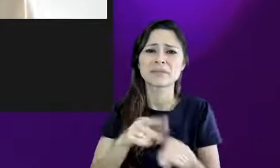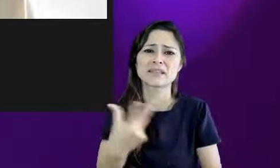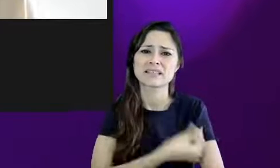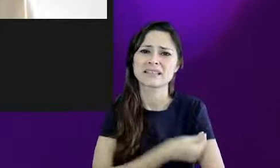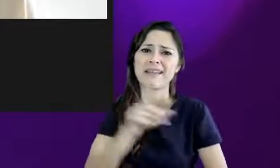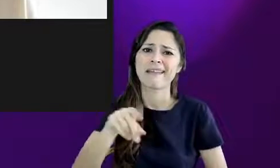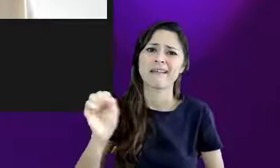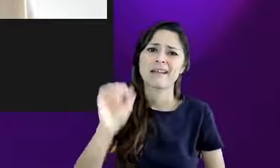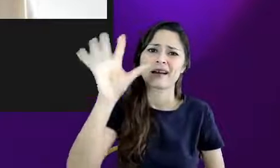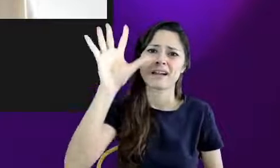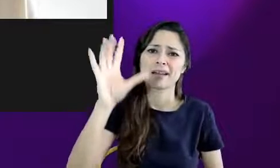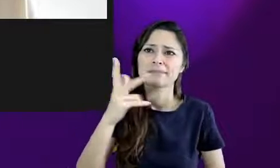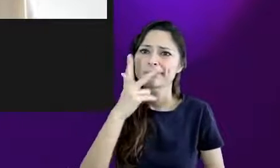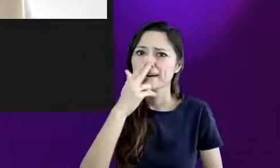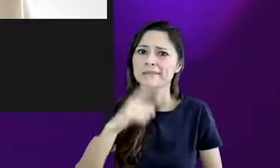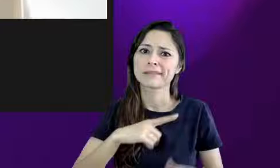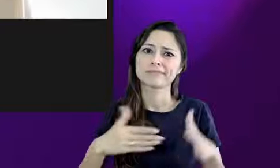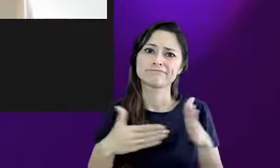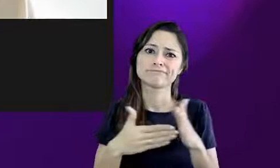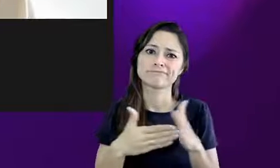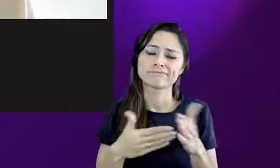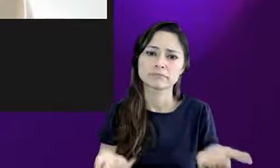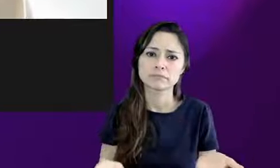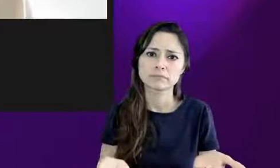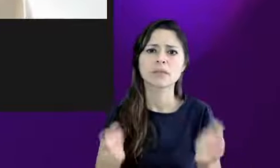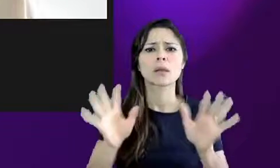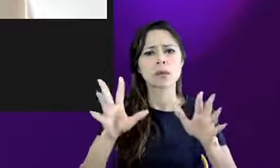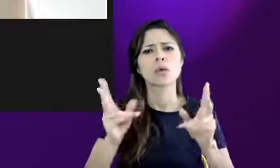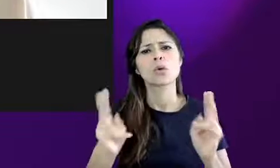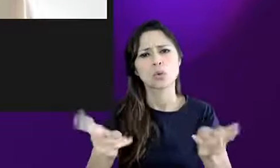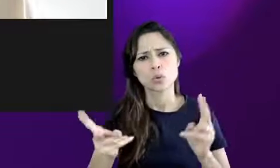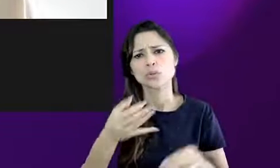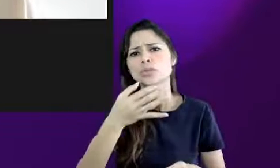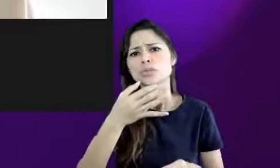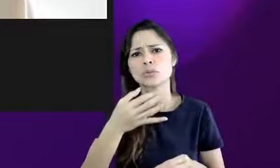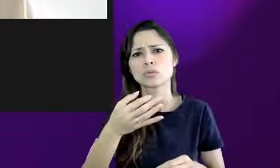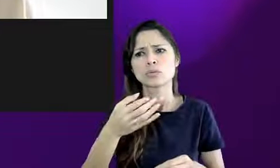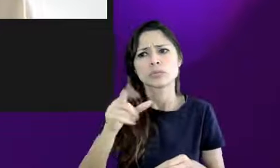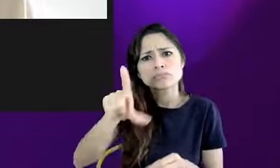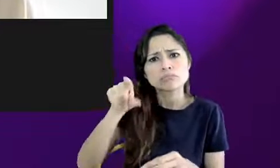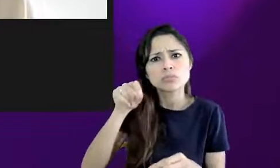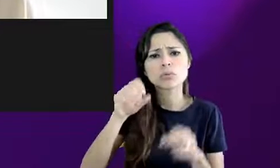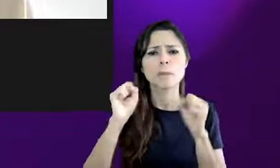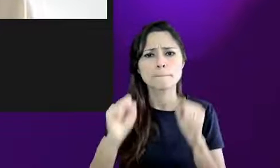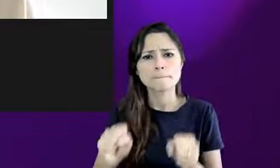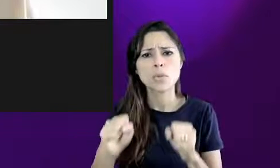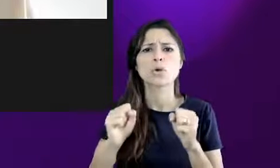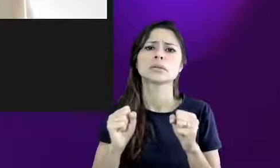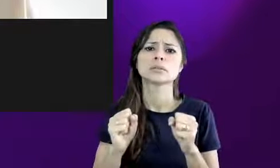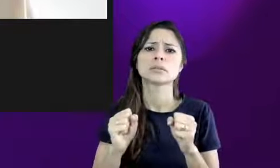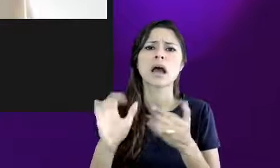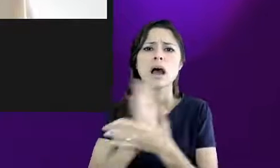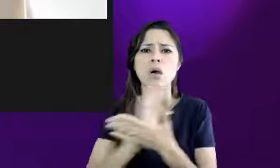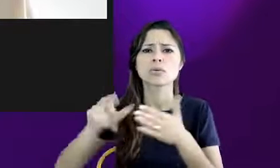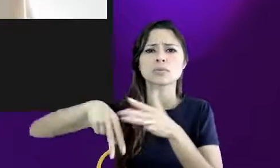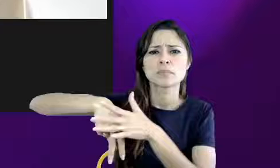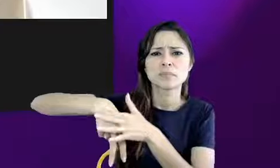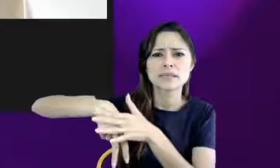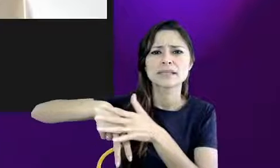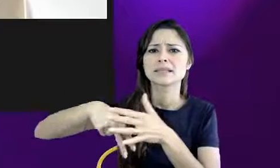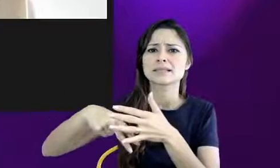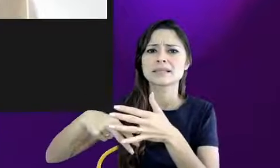uma certa limitação. Mas ele continua sendo uma opção muito boa, né, no contexto de pacientes falhados à terapia